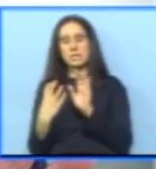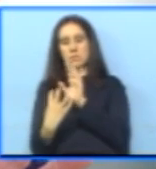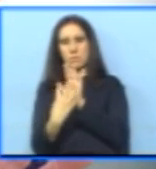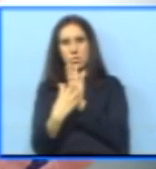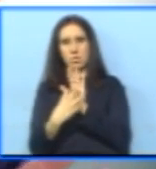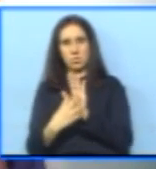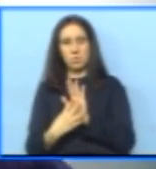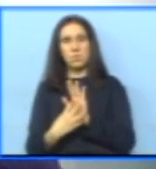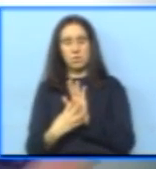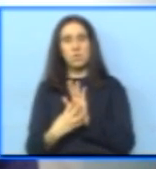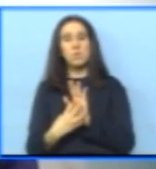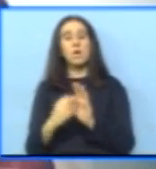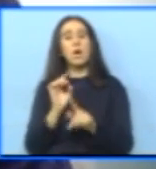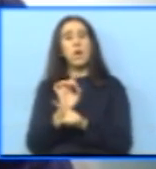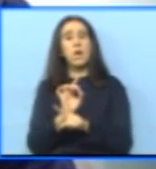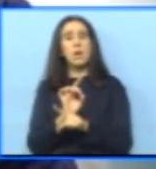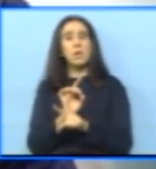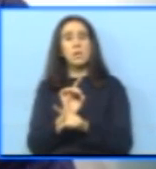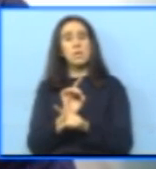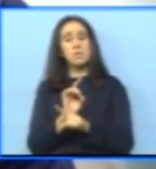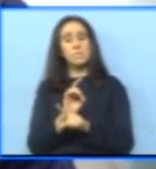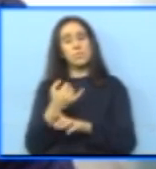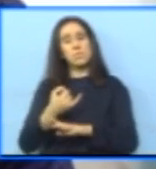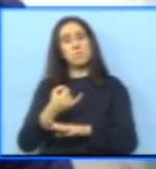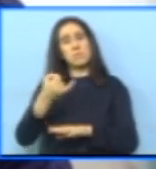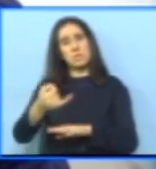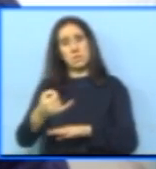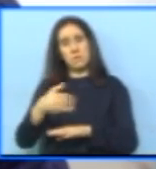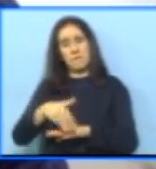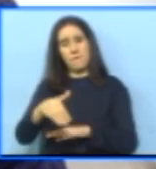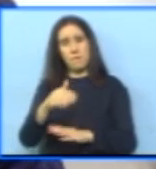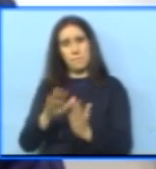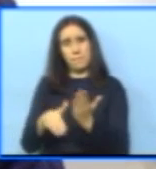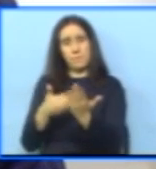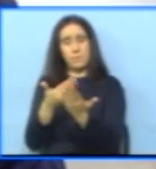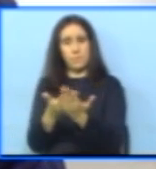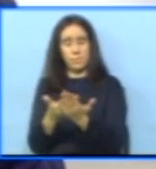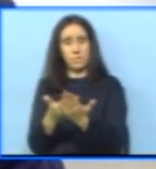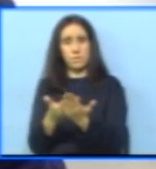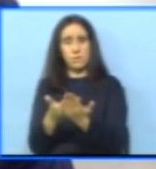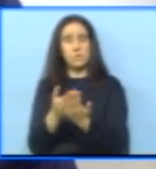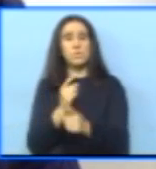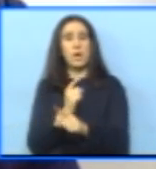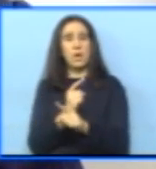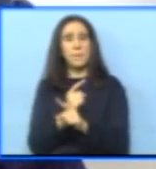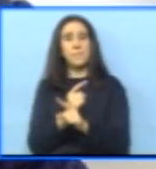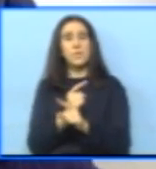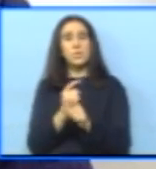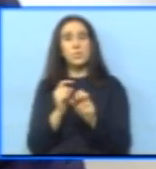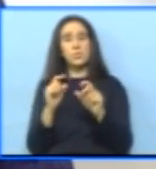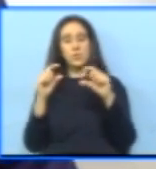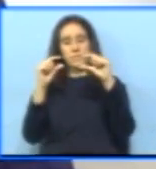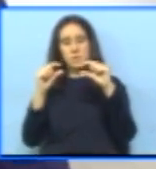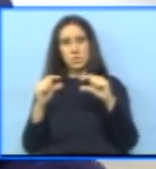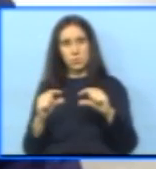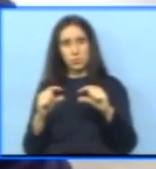simbólico tudo quanto a seguir vai ser depois proposto nos versículos seguintes